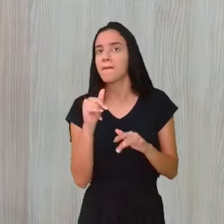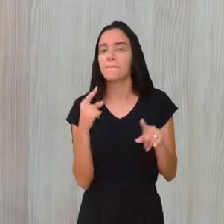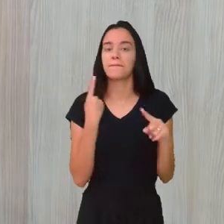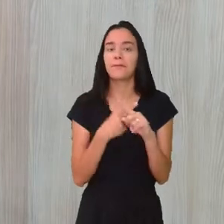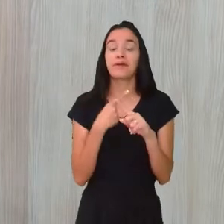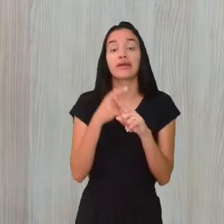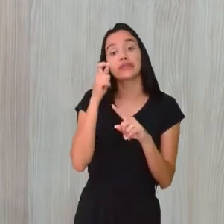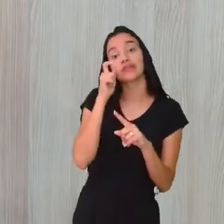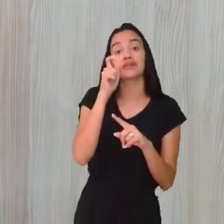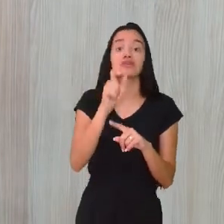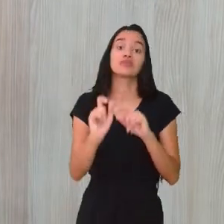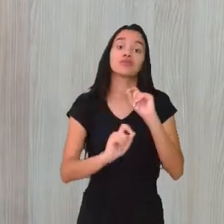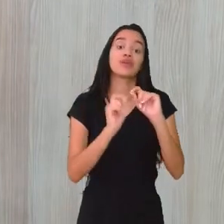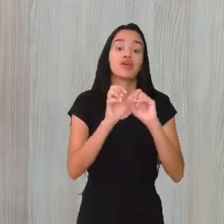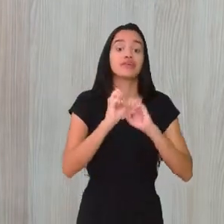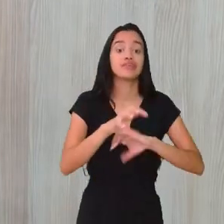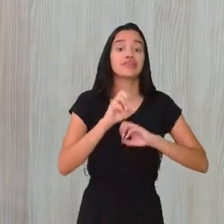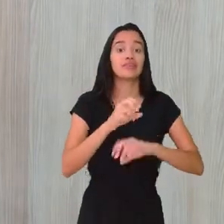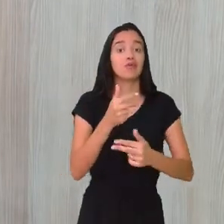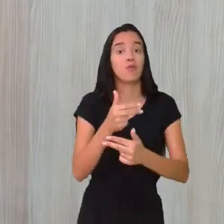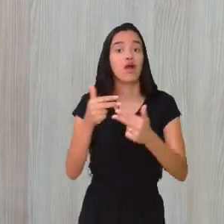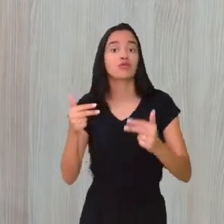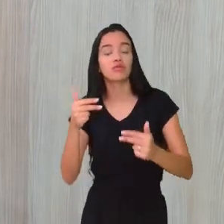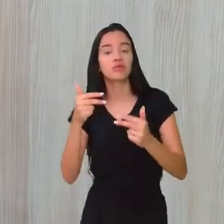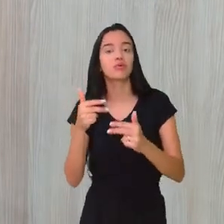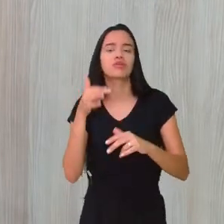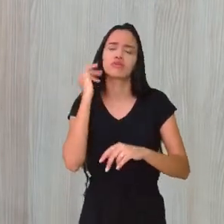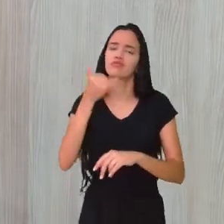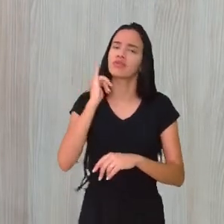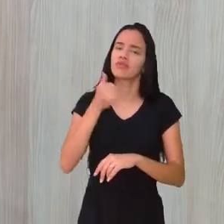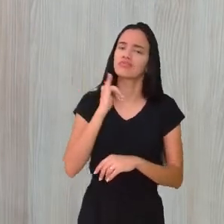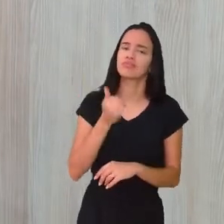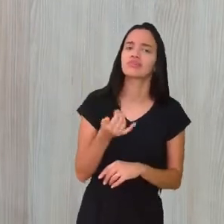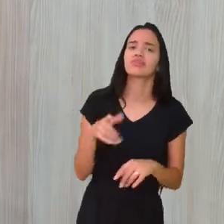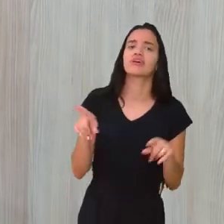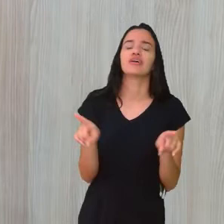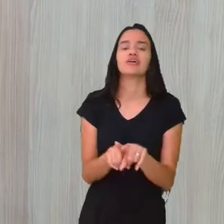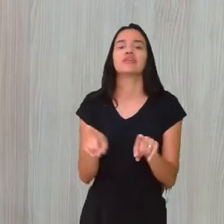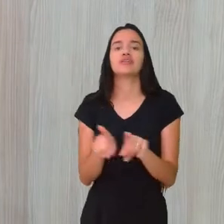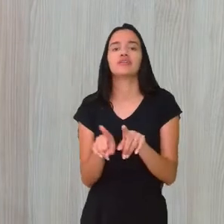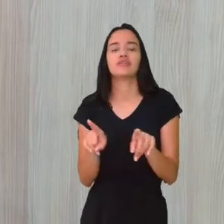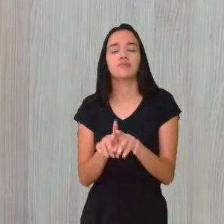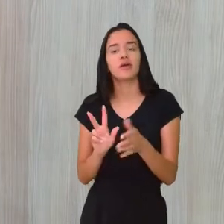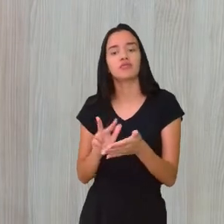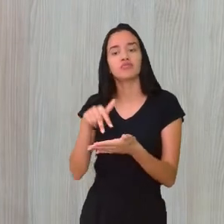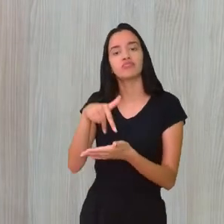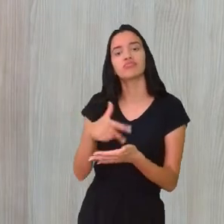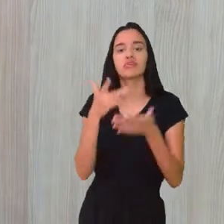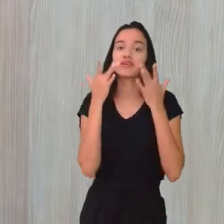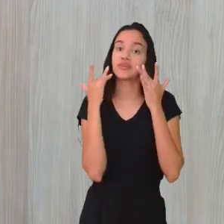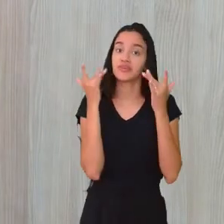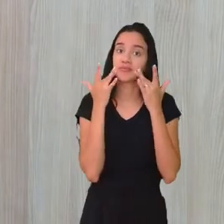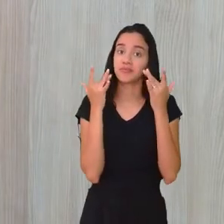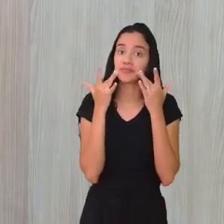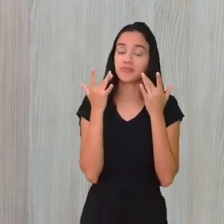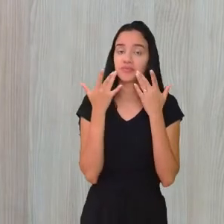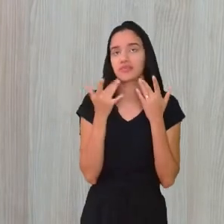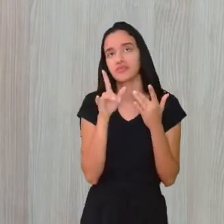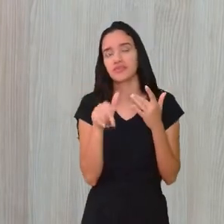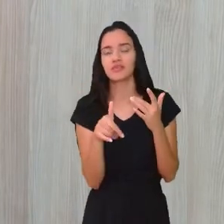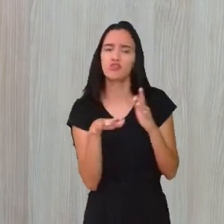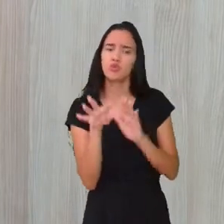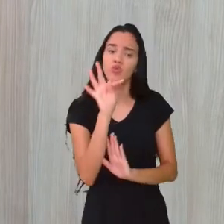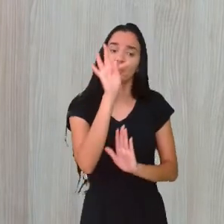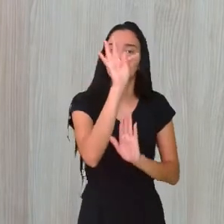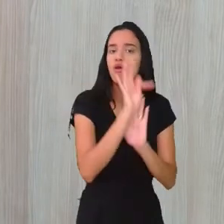mais interessante se ensinar alguma coisa através de uma narração, de uma encenação, é mais interessante do que um